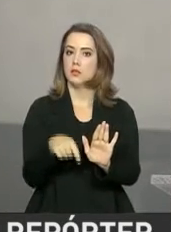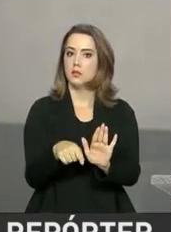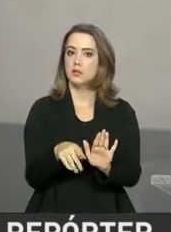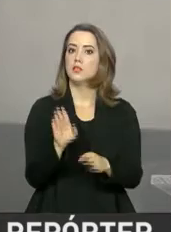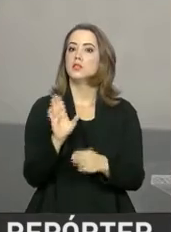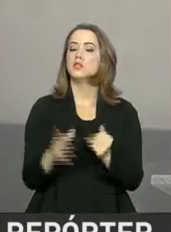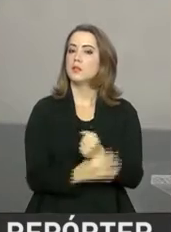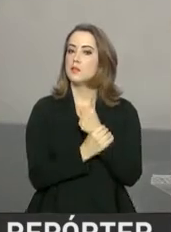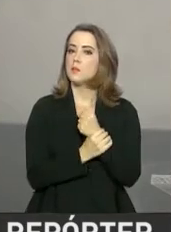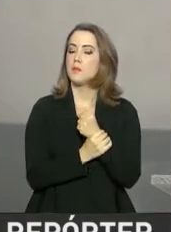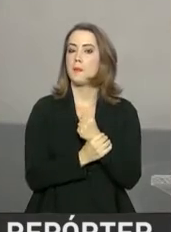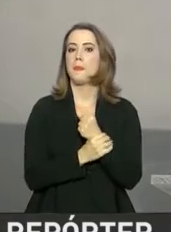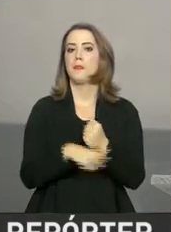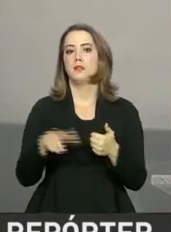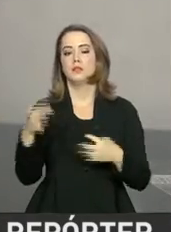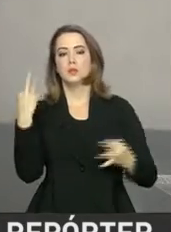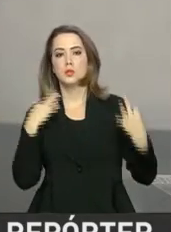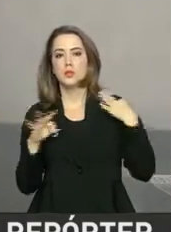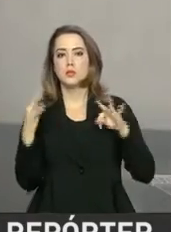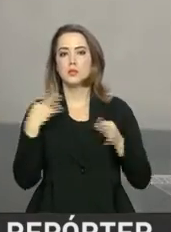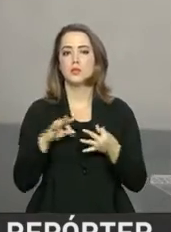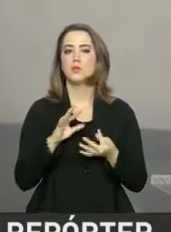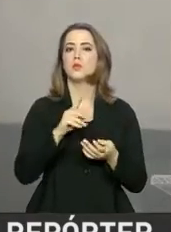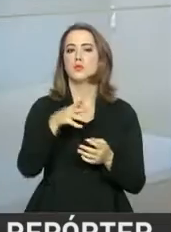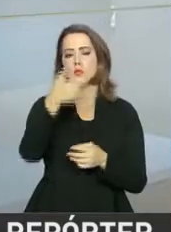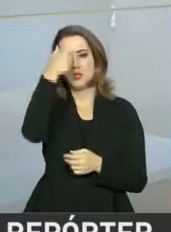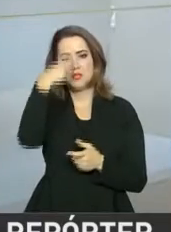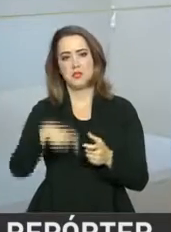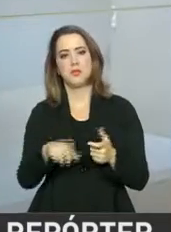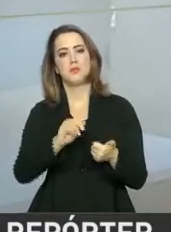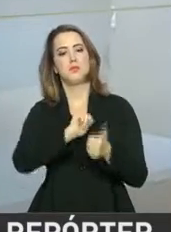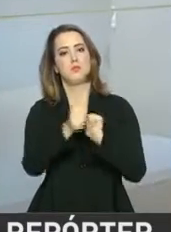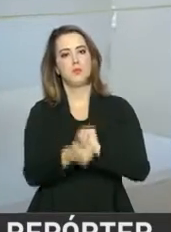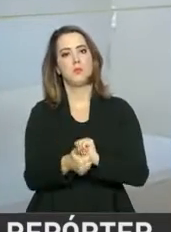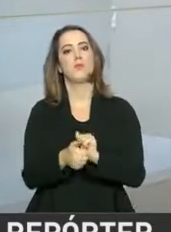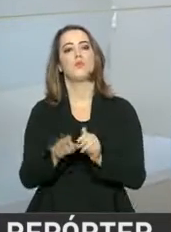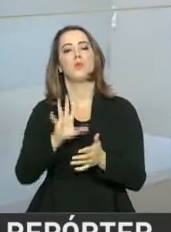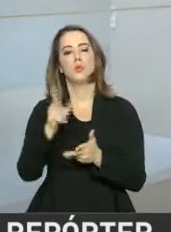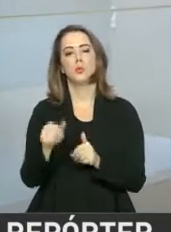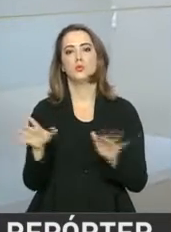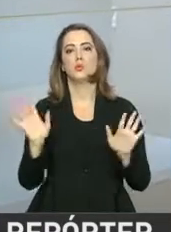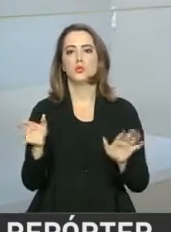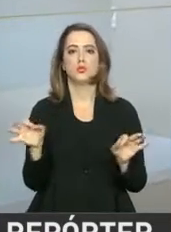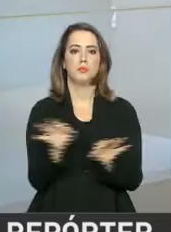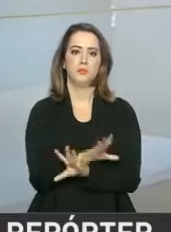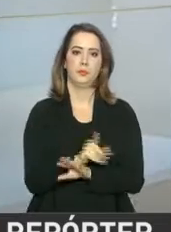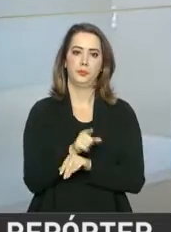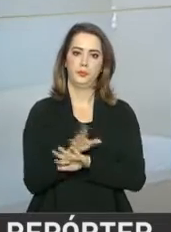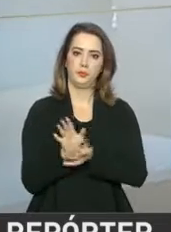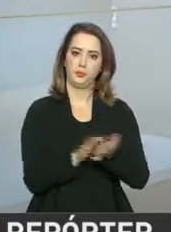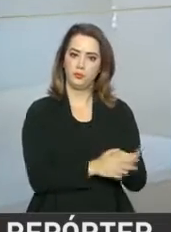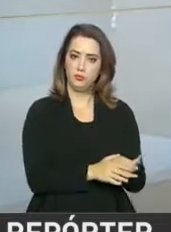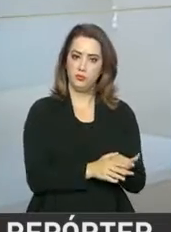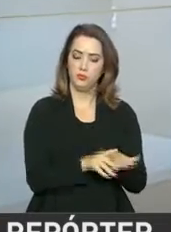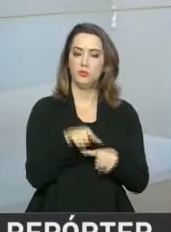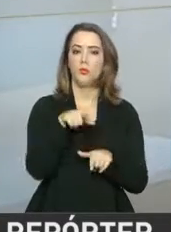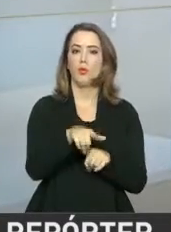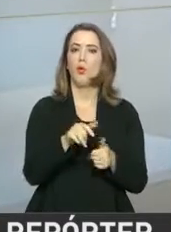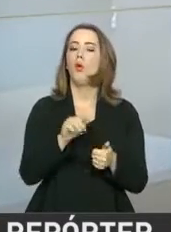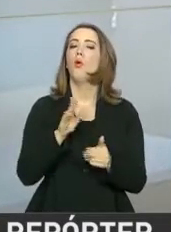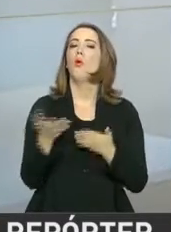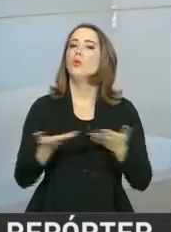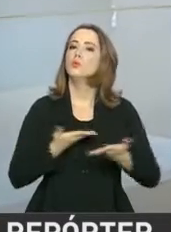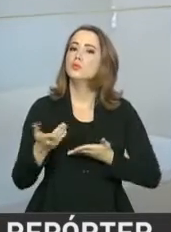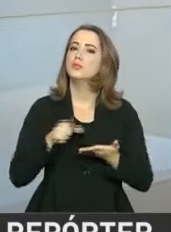turistas, aos atletas e à família olímpica estão completas. Um serviço da Anatel, a Agência Nacional de